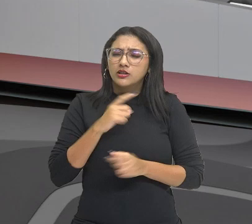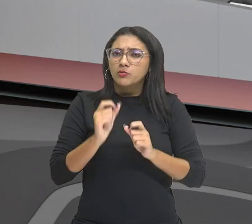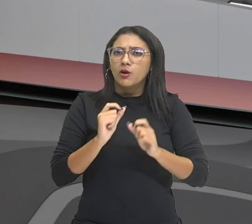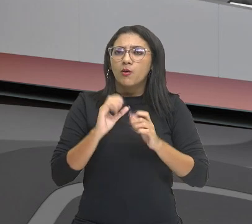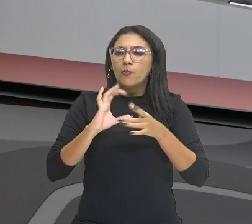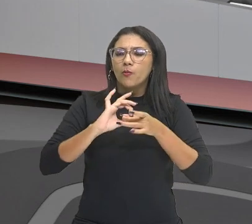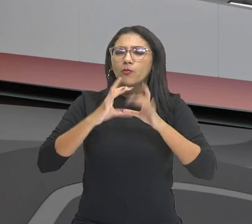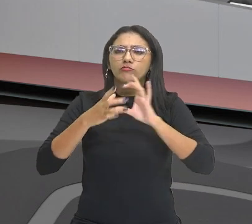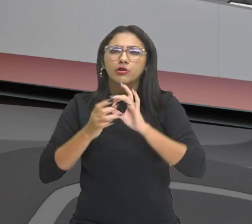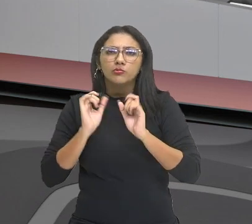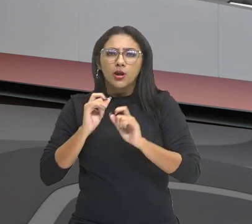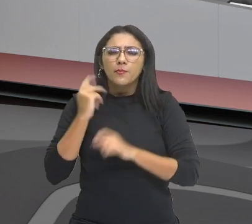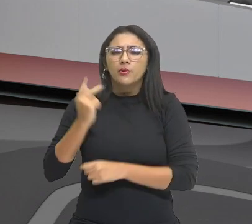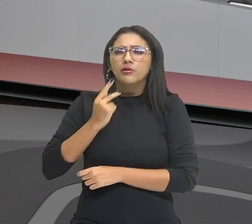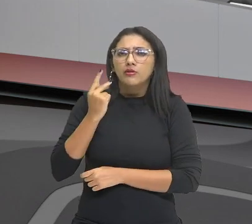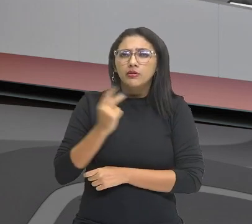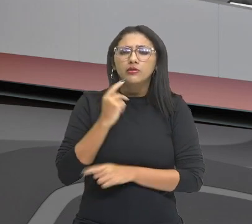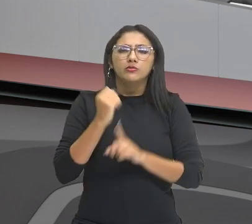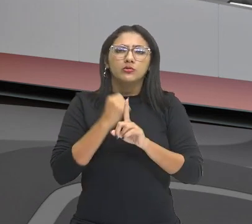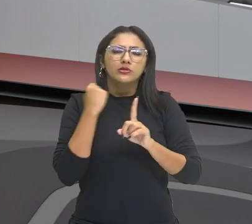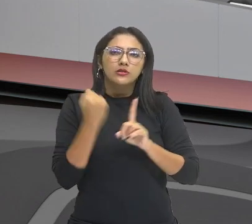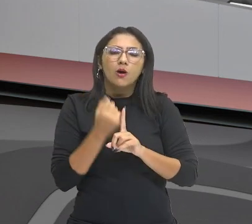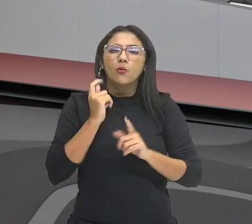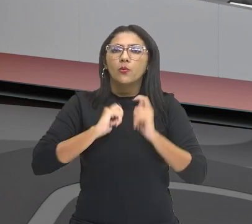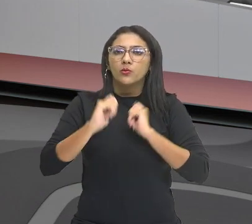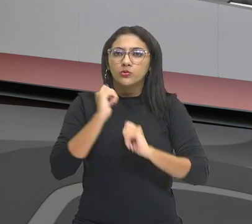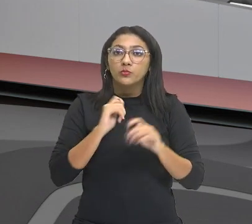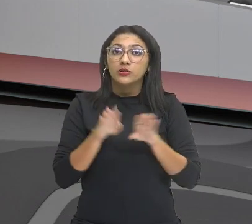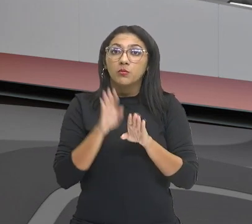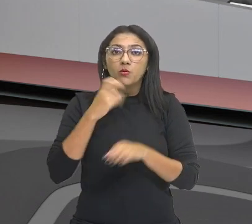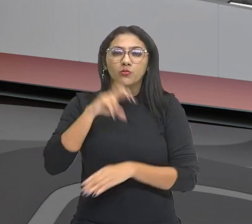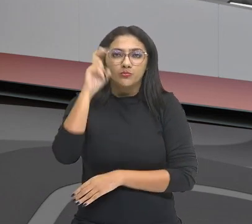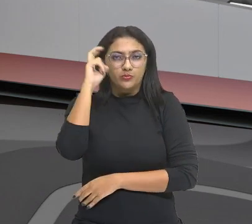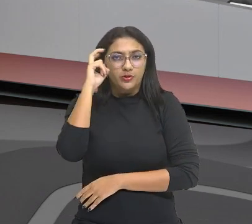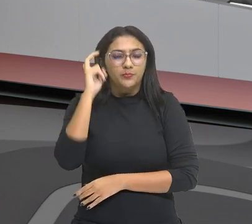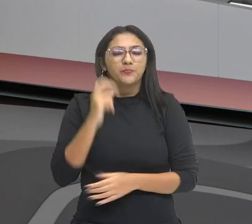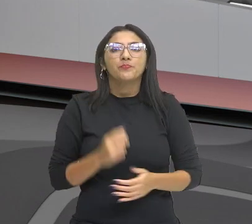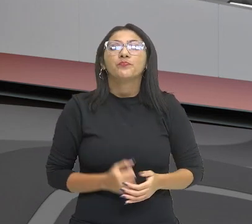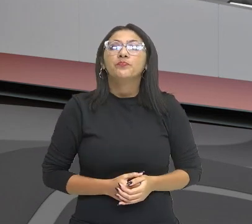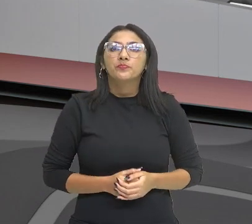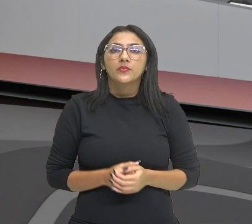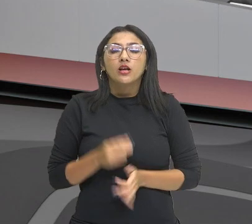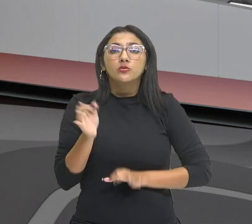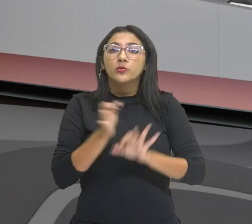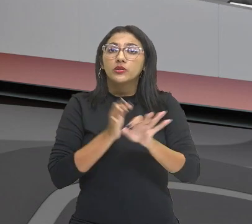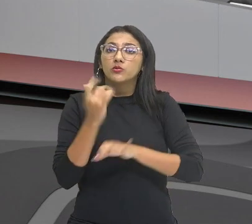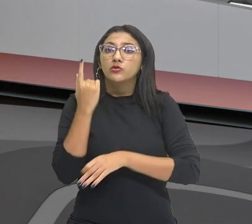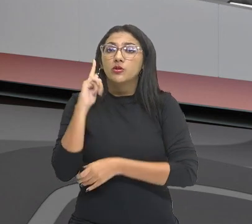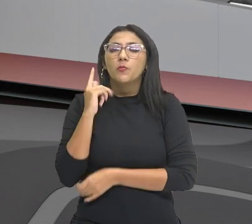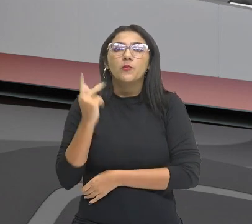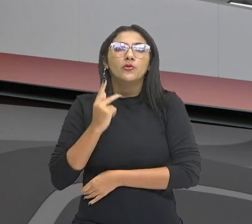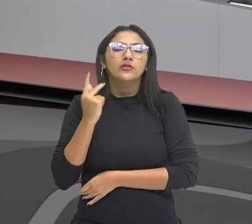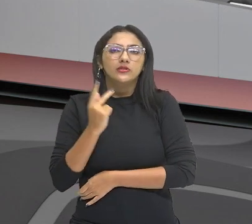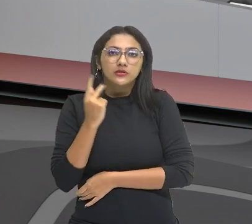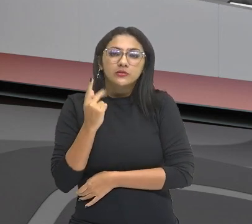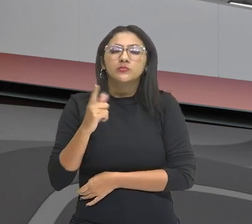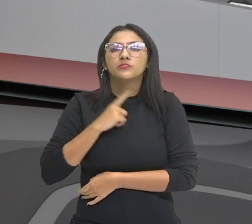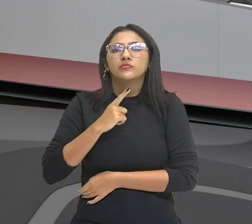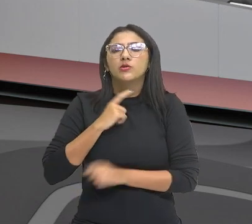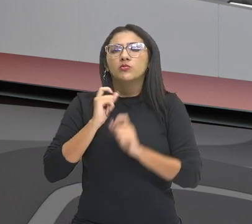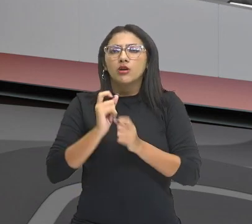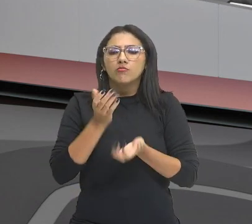contexto político, econômico, social e cultural. Dessa ordem geopolítica depende ali